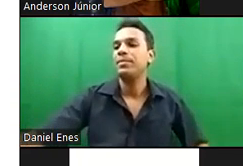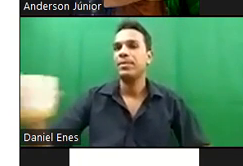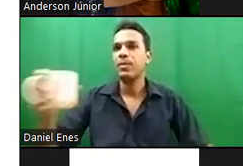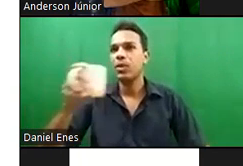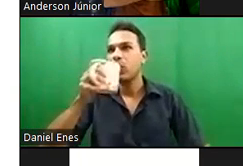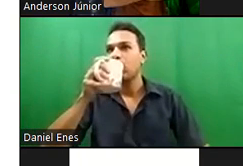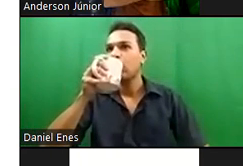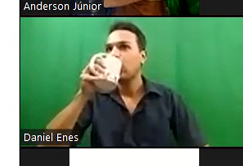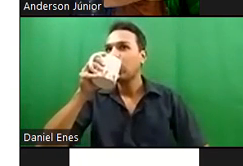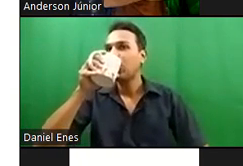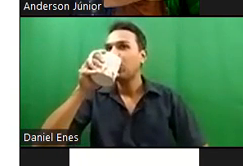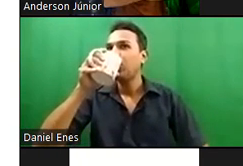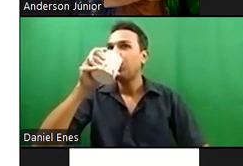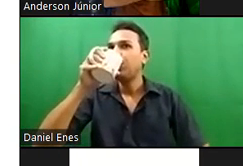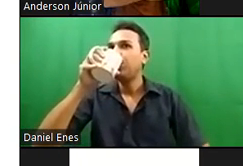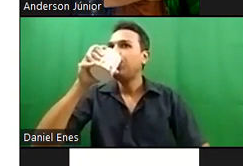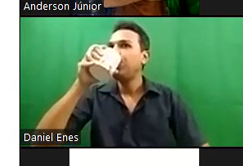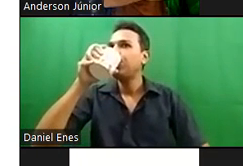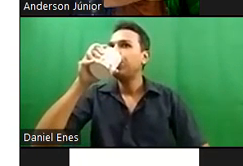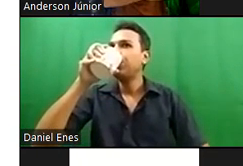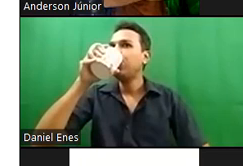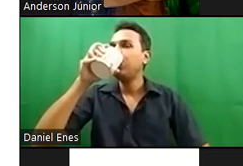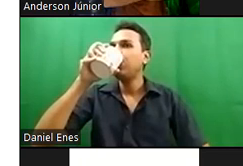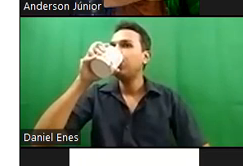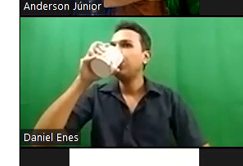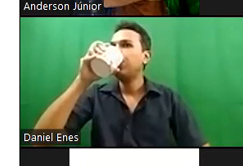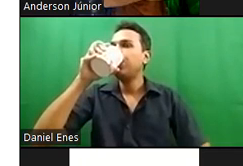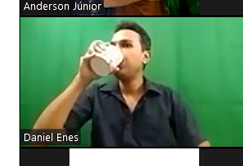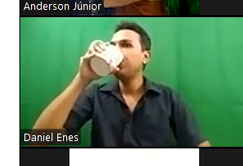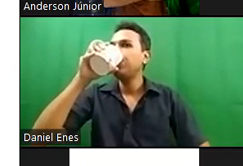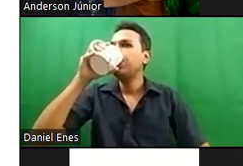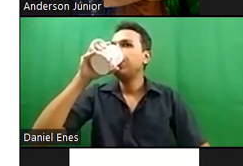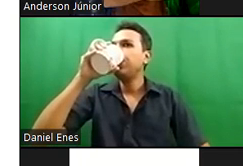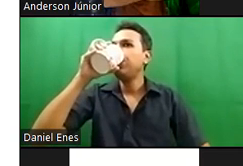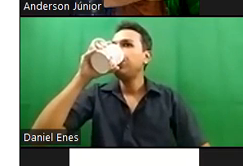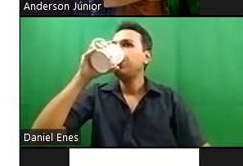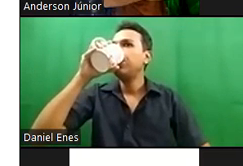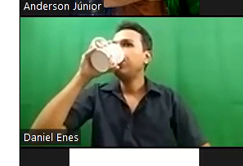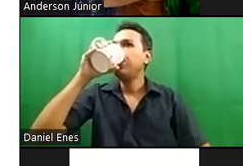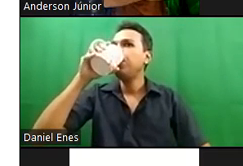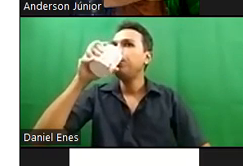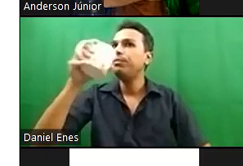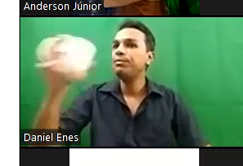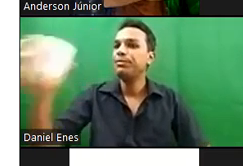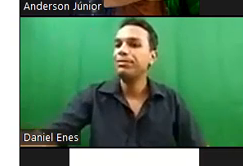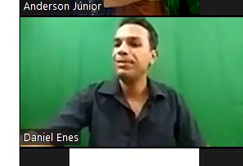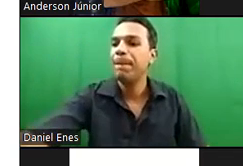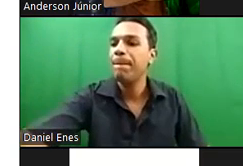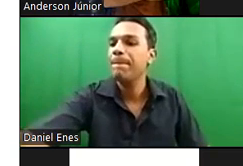vamos supor, você ministra um curso de Libras, isso aqui é um mudo que ministra, sempre tive uma dúvida nisso